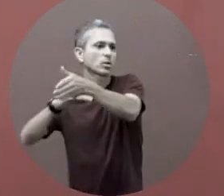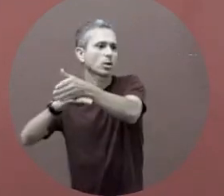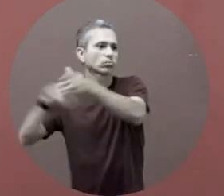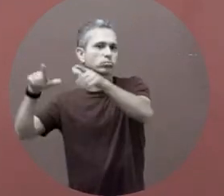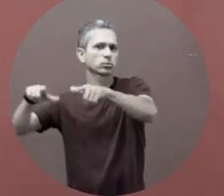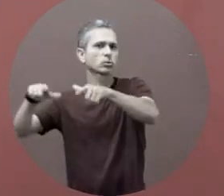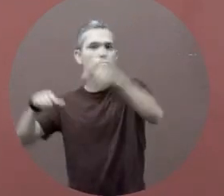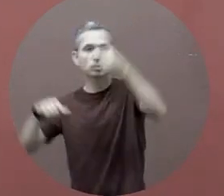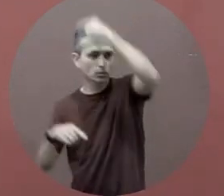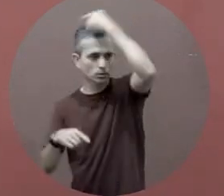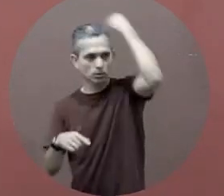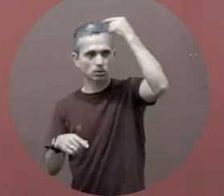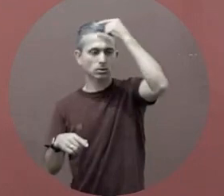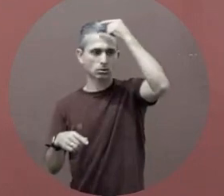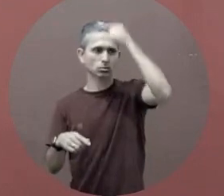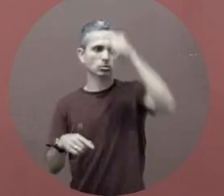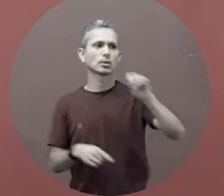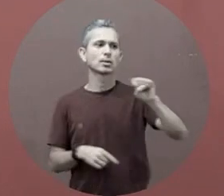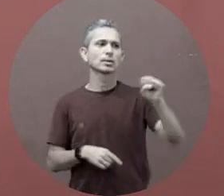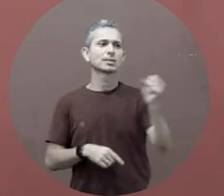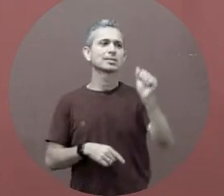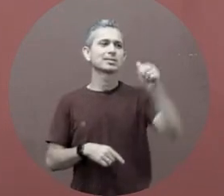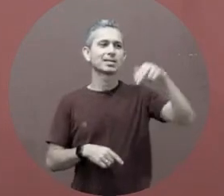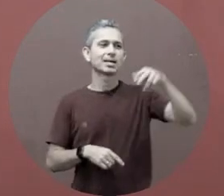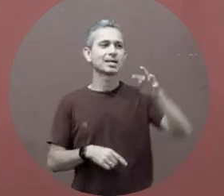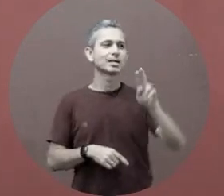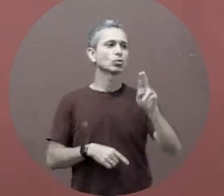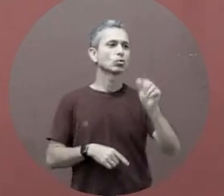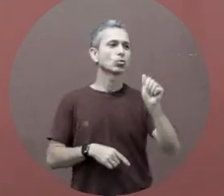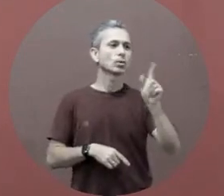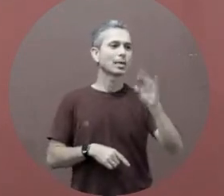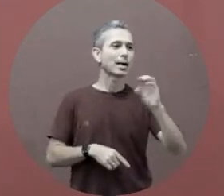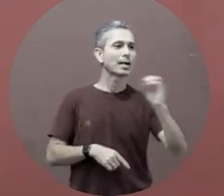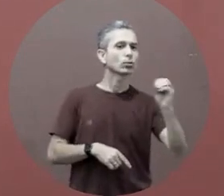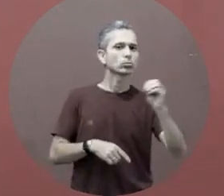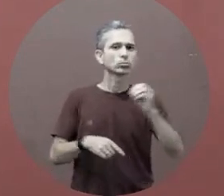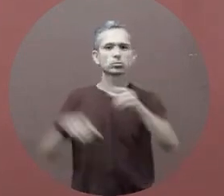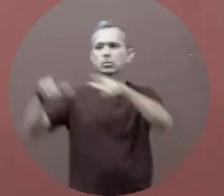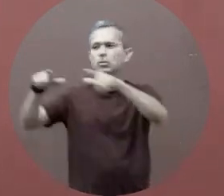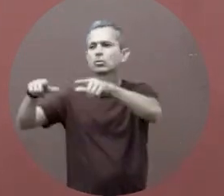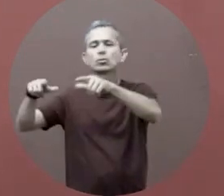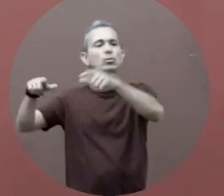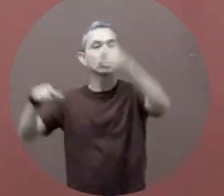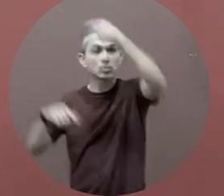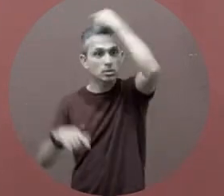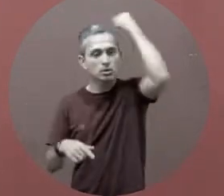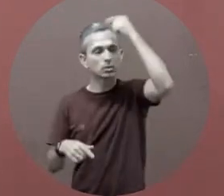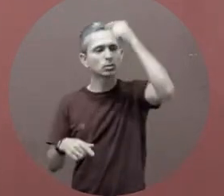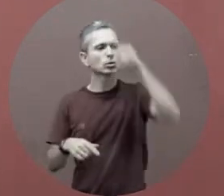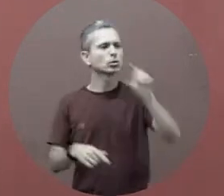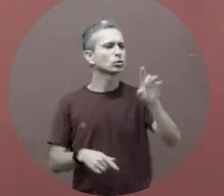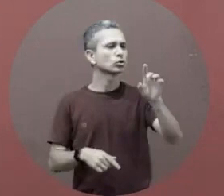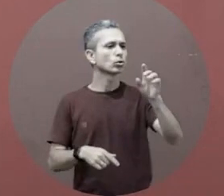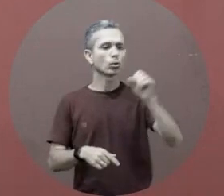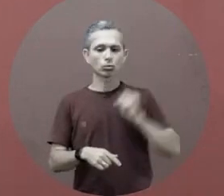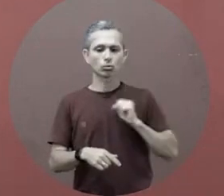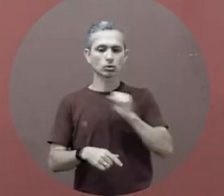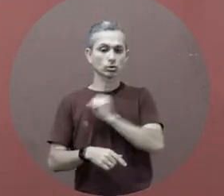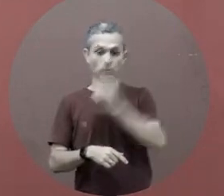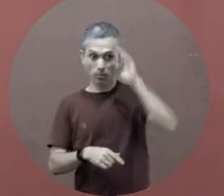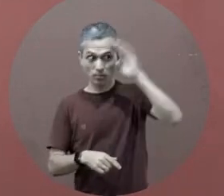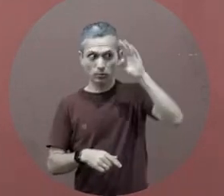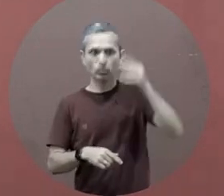podiam acessar o santuário e apenas o sumo sacerdote poderia acessar uma vez por ano um lugar